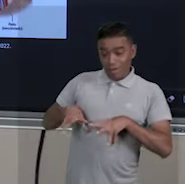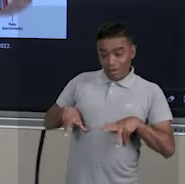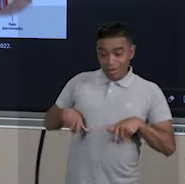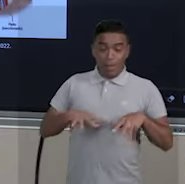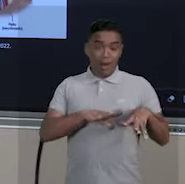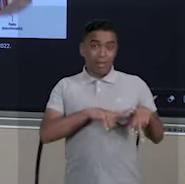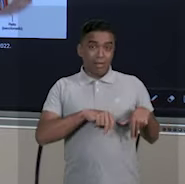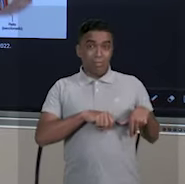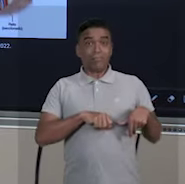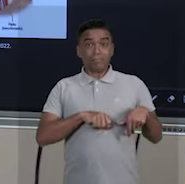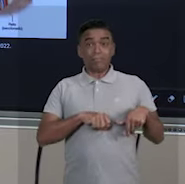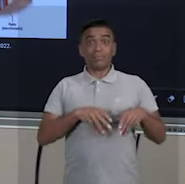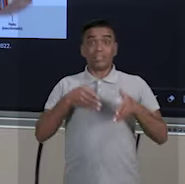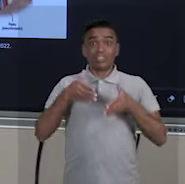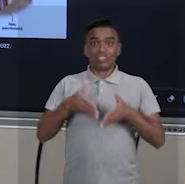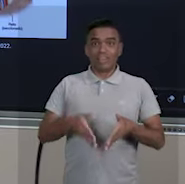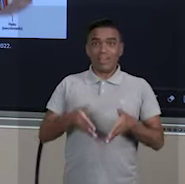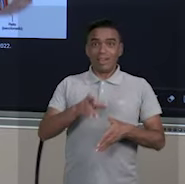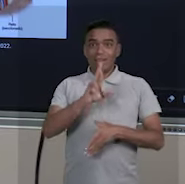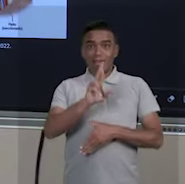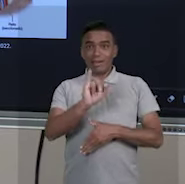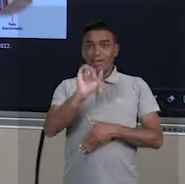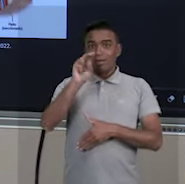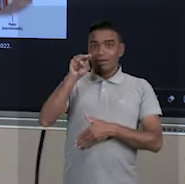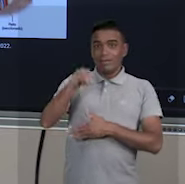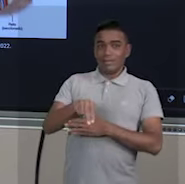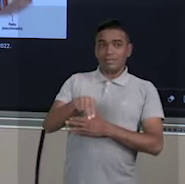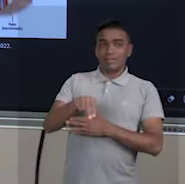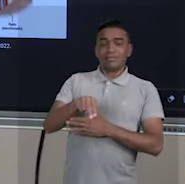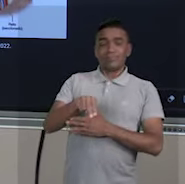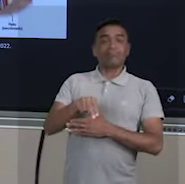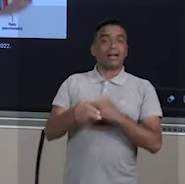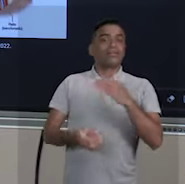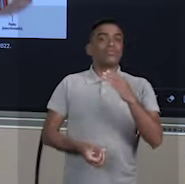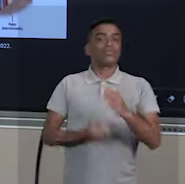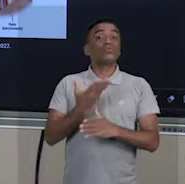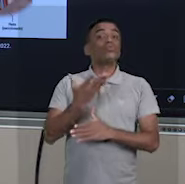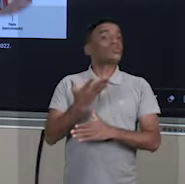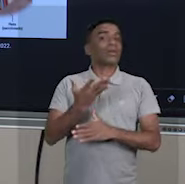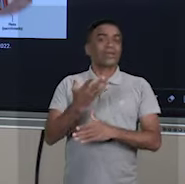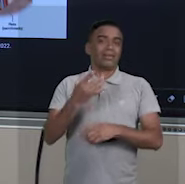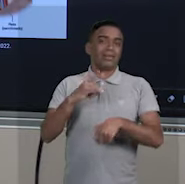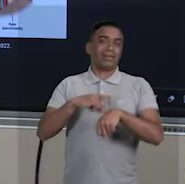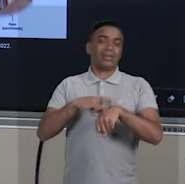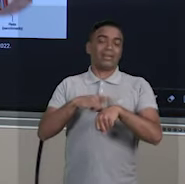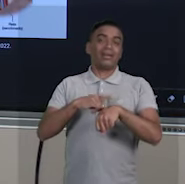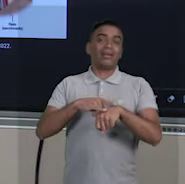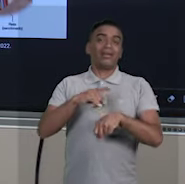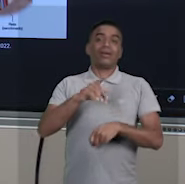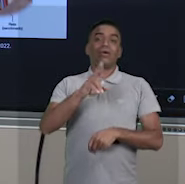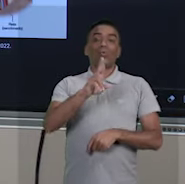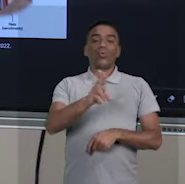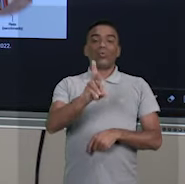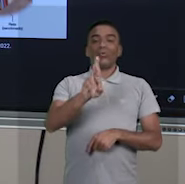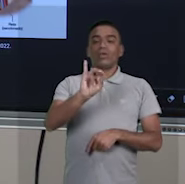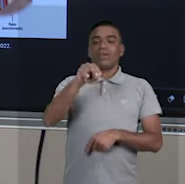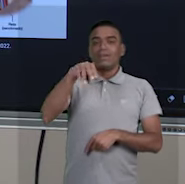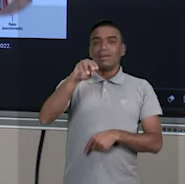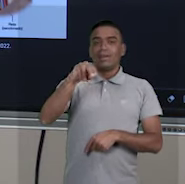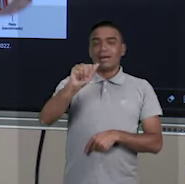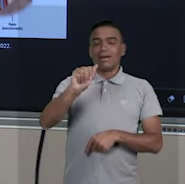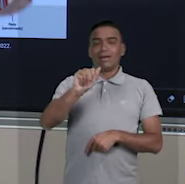sangue chega nos rins, é que nós vamos ter a formação da urina, tá? Então tá aqui, ó. A urina, uma vez